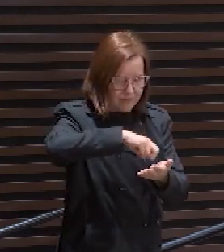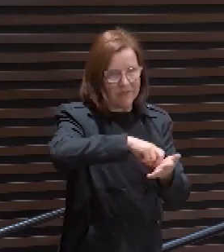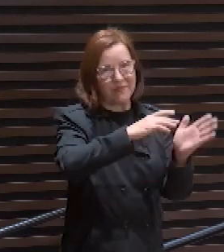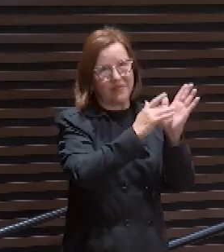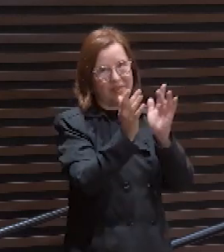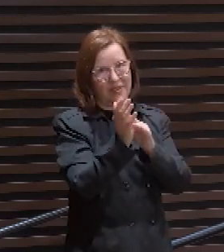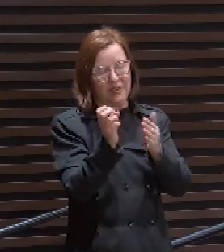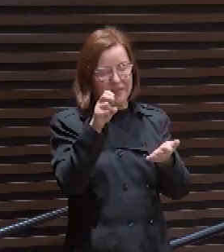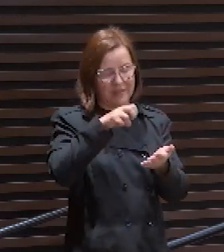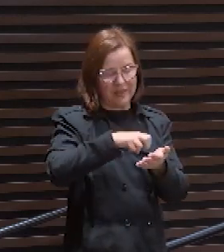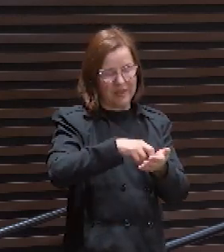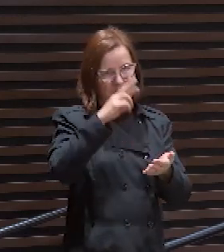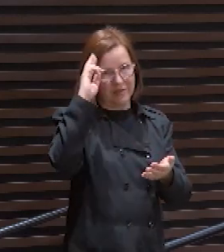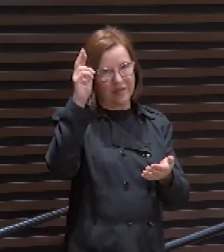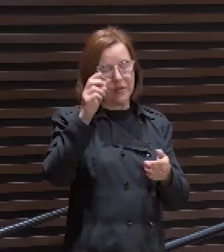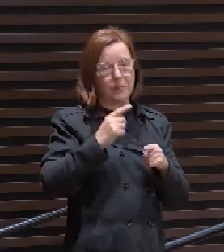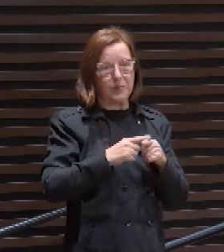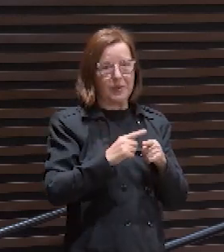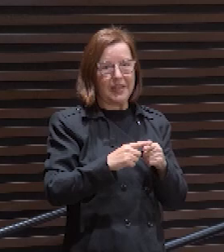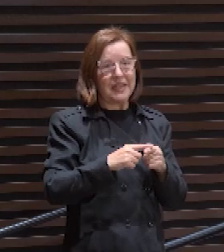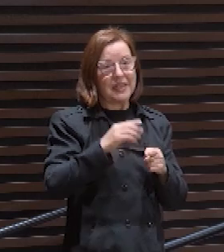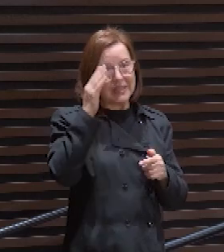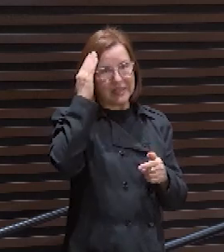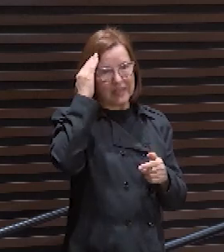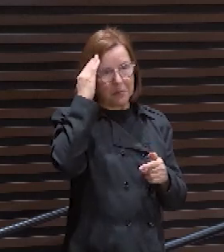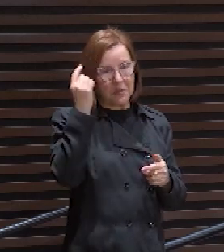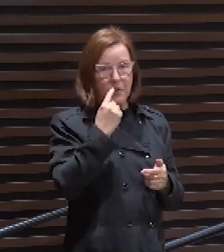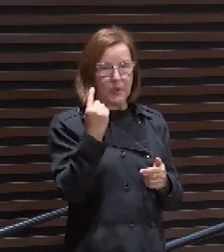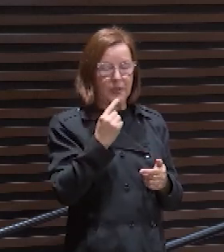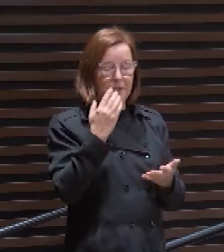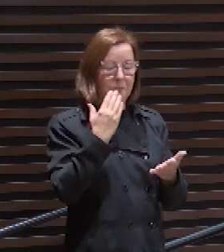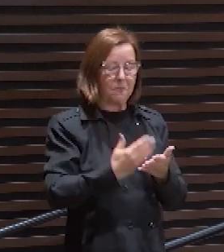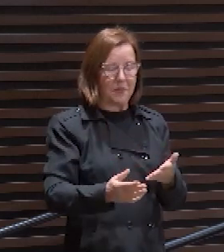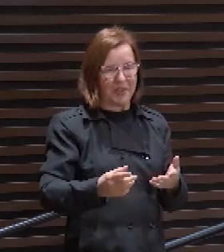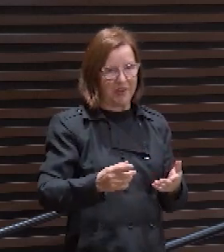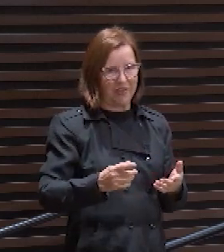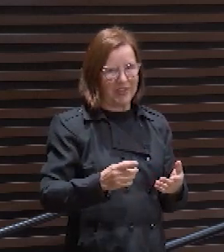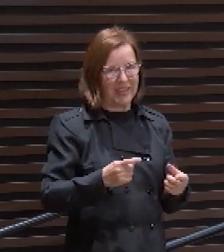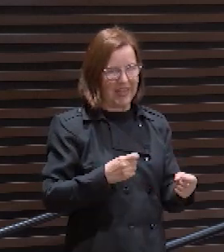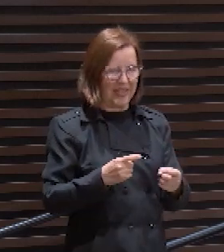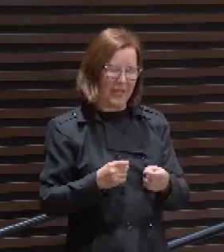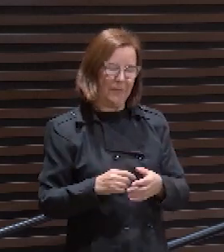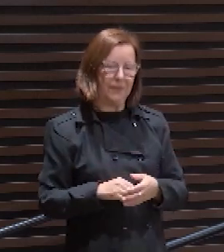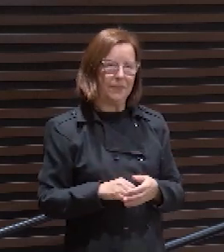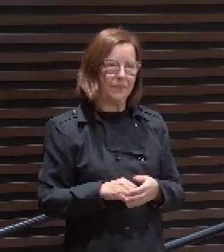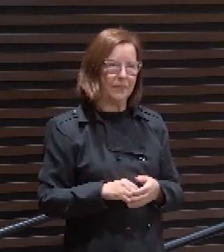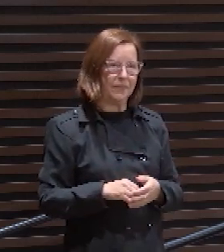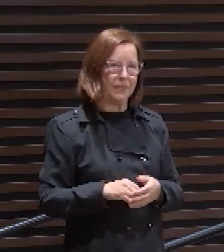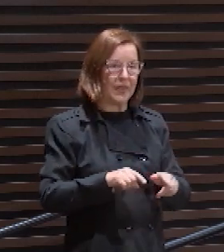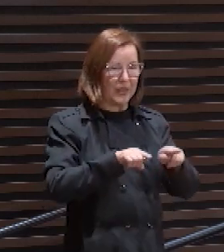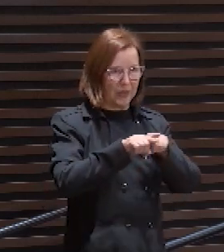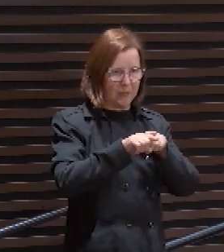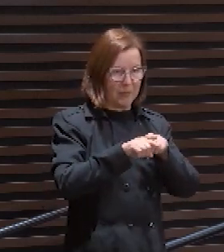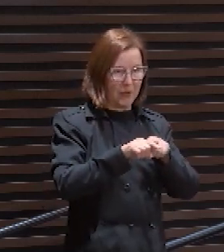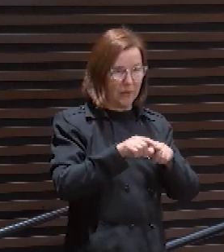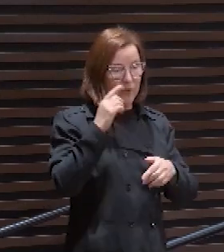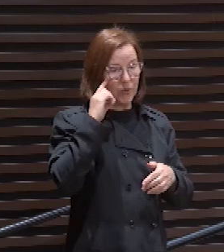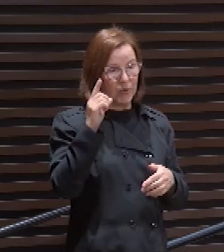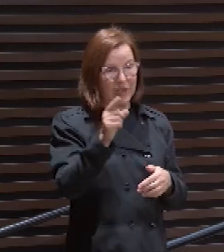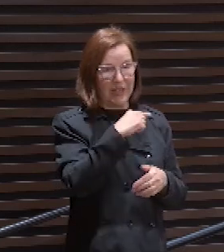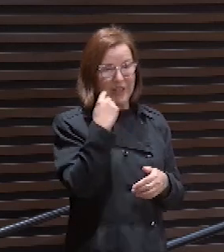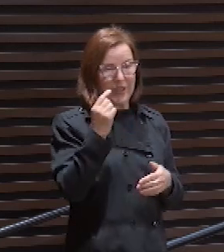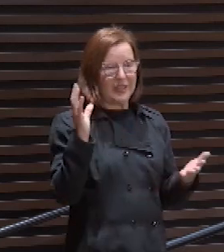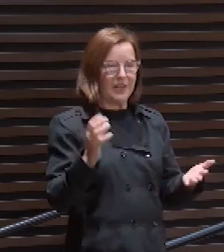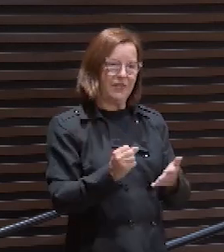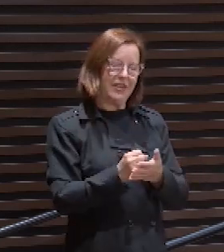Senhor, porque ele sabe que ele vai perder essa guerra. E irmãos, um dia a nossa salvação foi assim. Nascemos